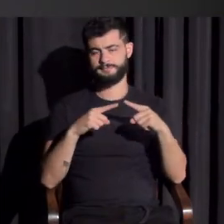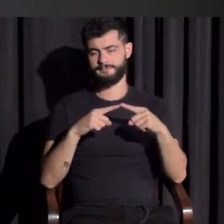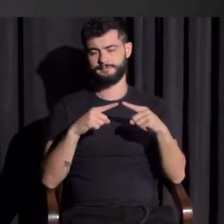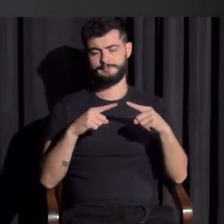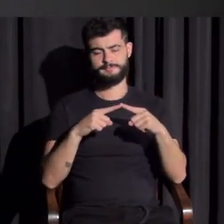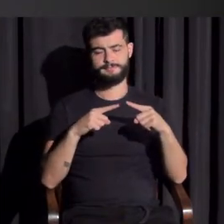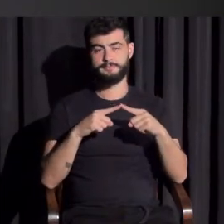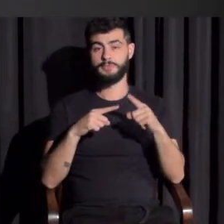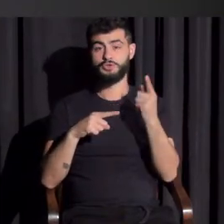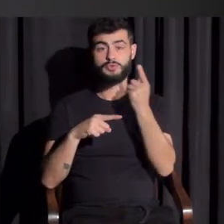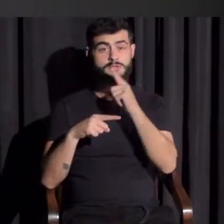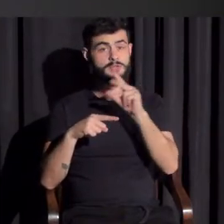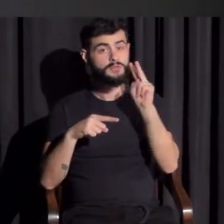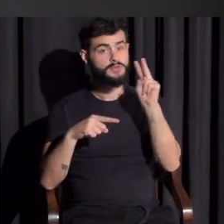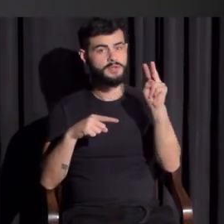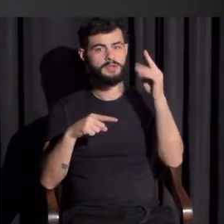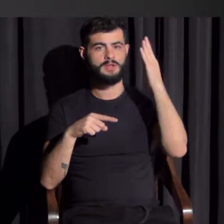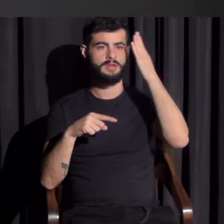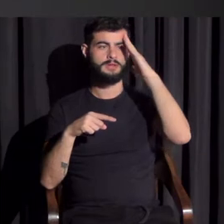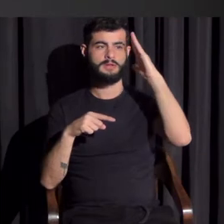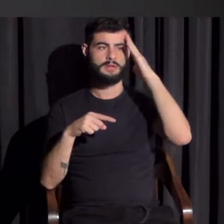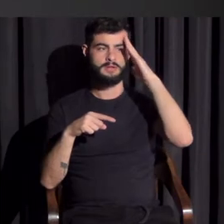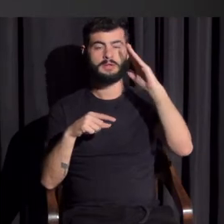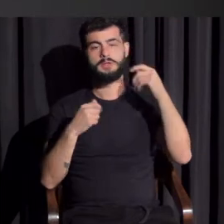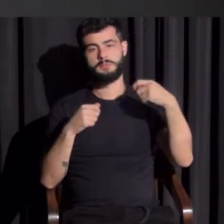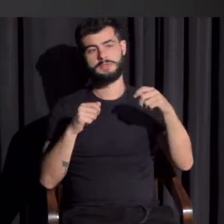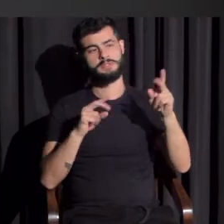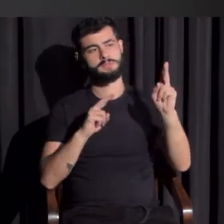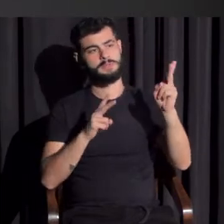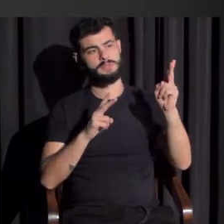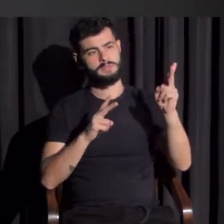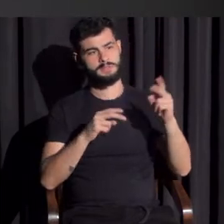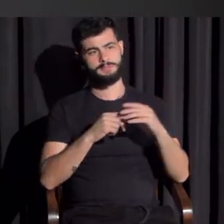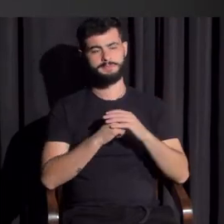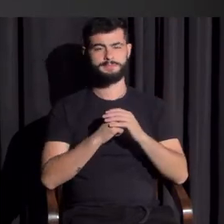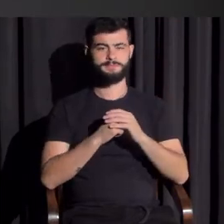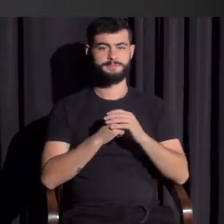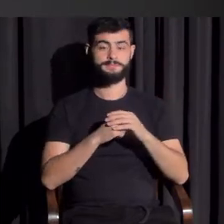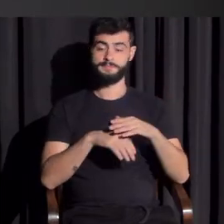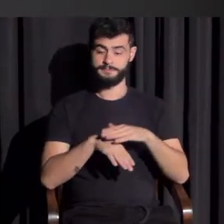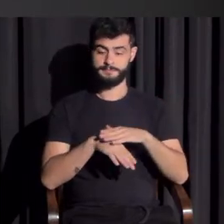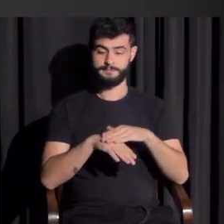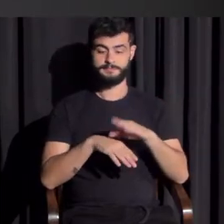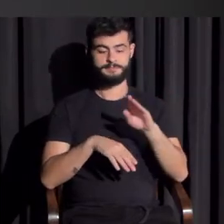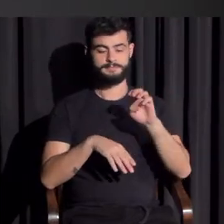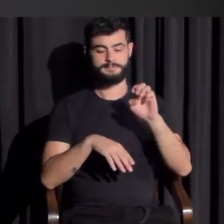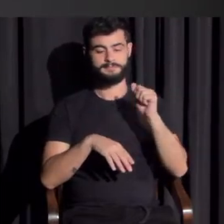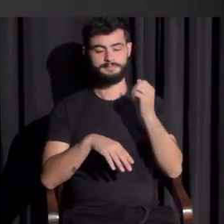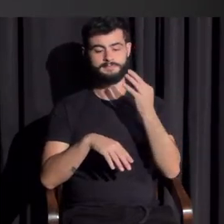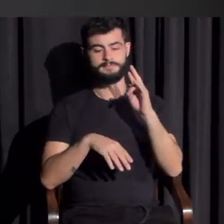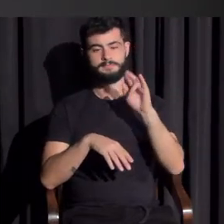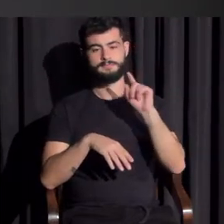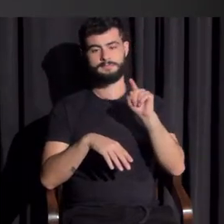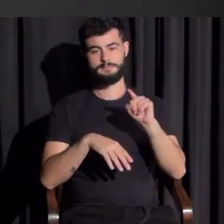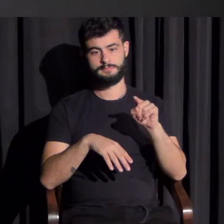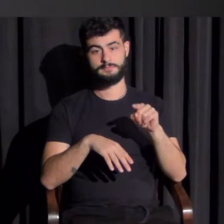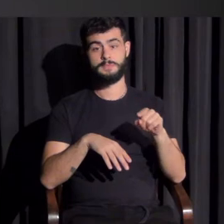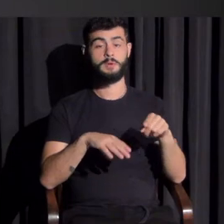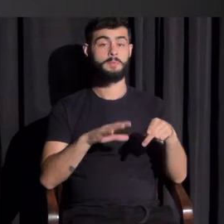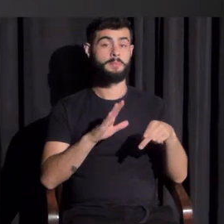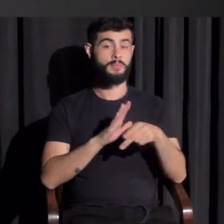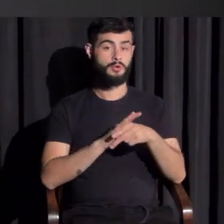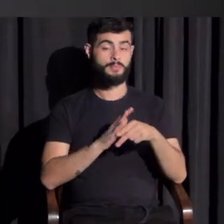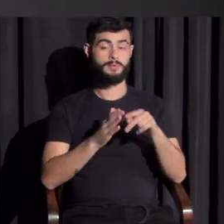compreender, que a gente mantenha do jeito que eles estão. Então, é o desenho da Beatriz, com a letra da professora, né? E